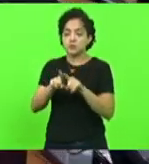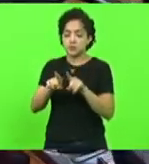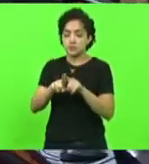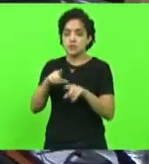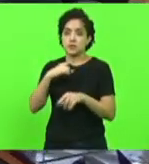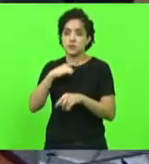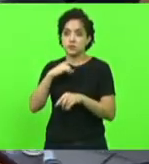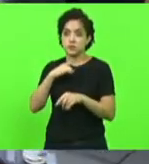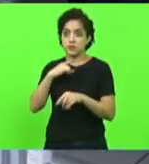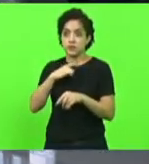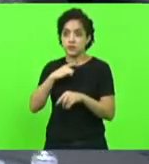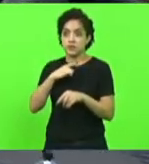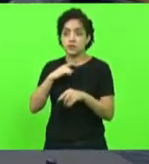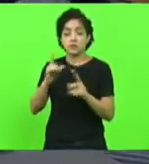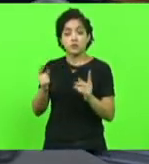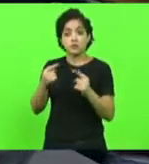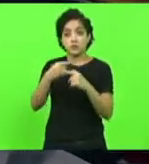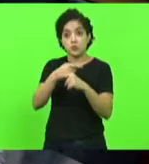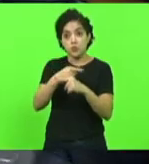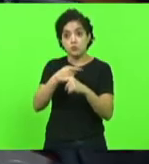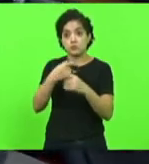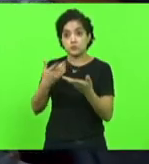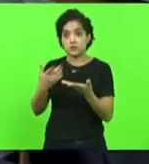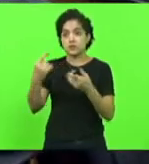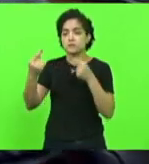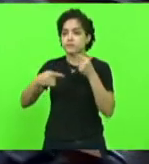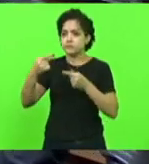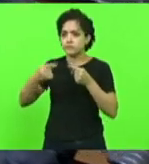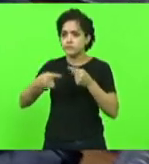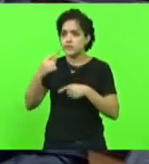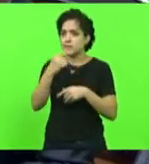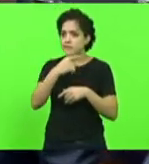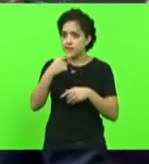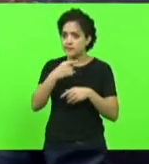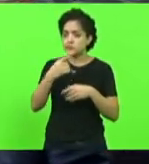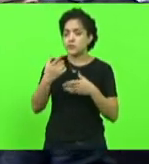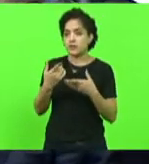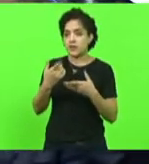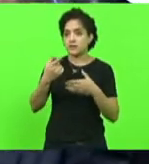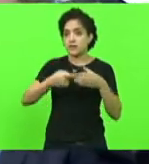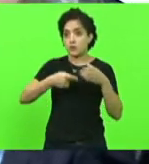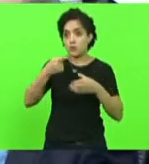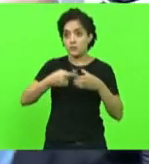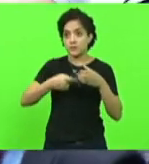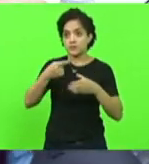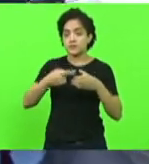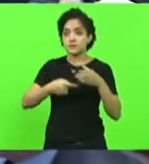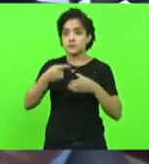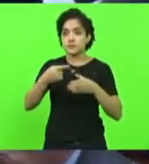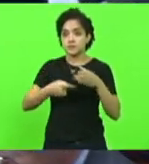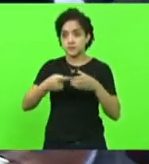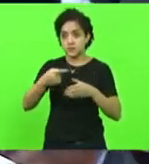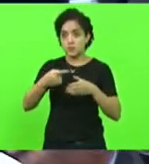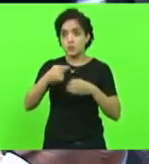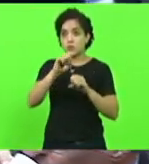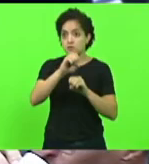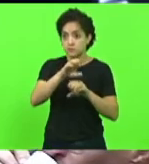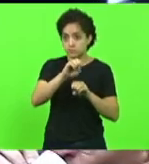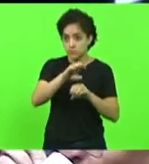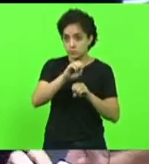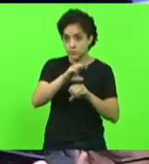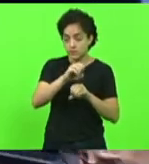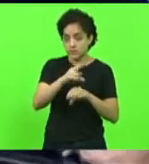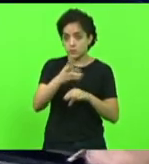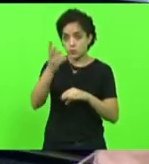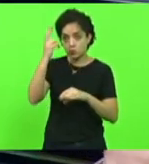Eu tenho uma posição contrária, nós fizemos o debate na Comissão dos Direitos da... Perdão, na Comissão de Educação, Cultura e Desporto,